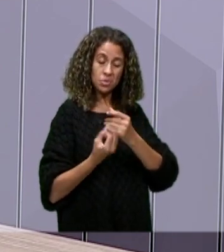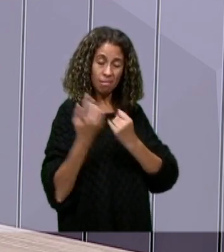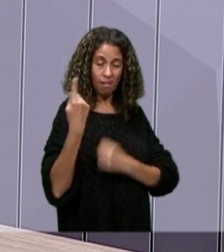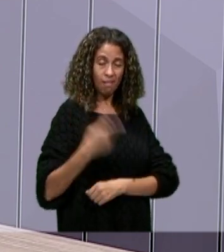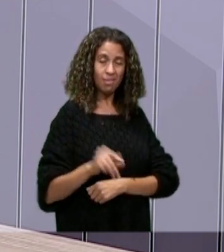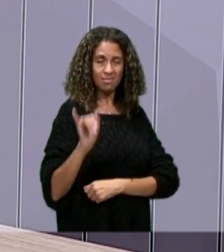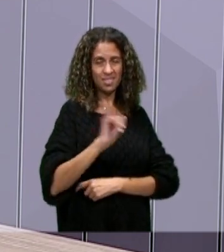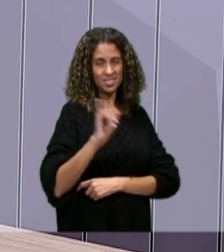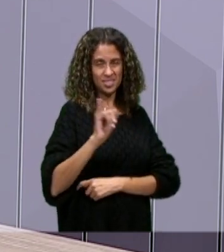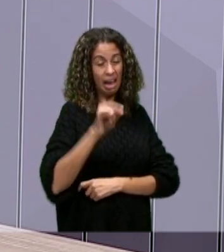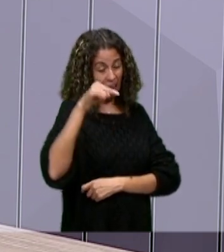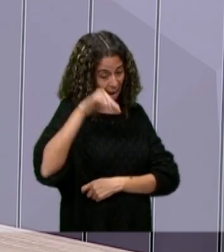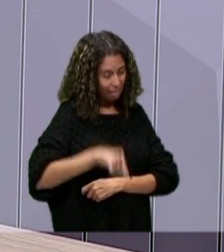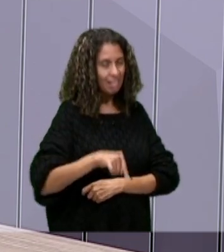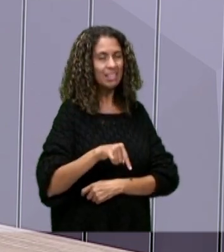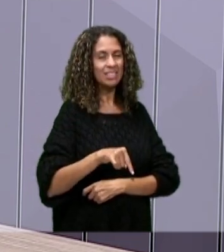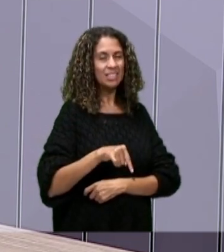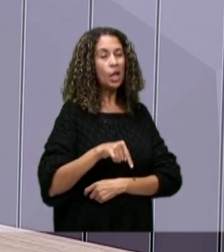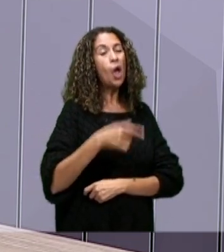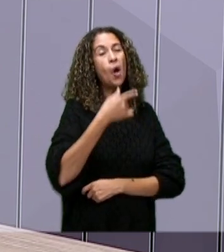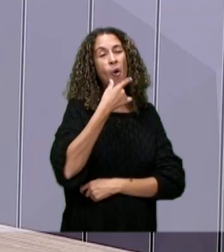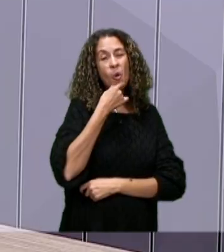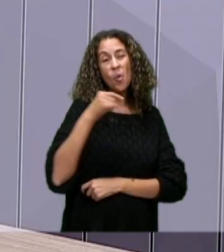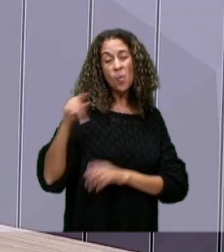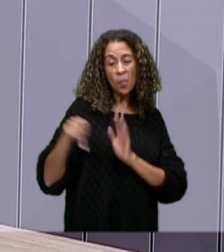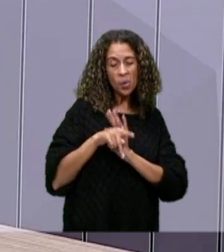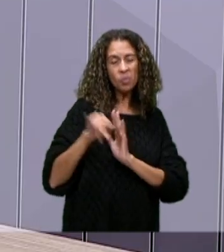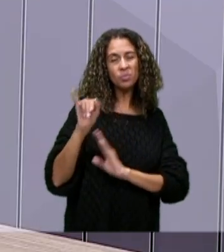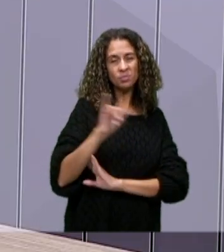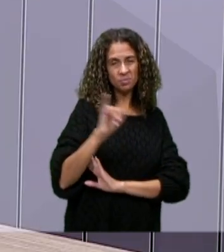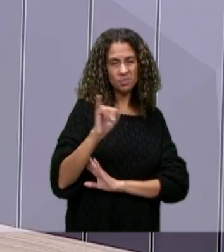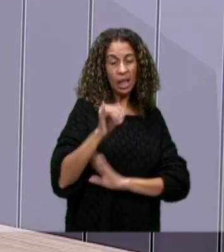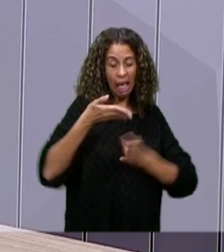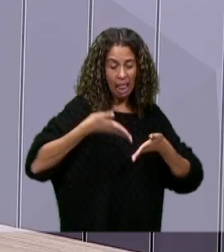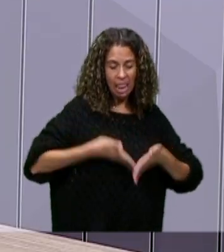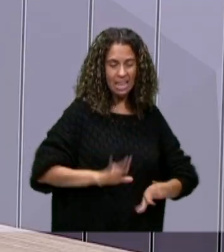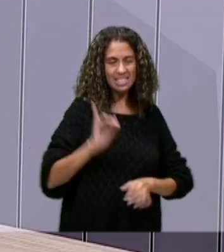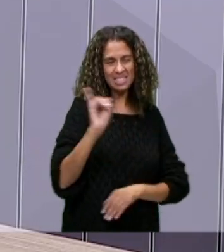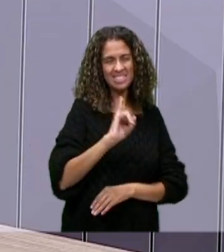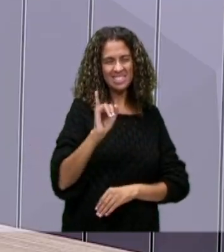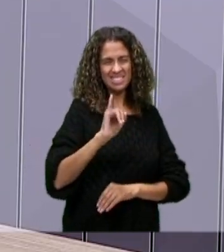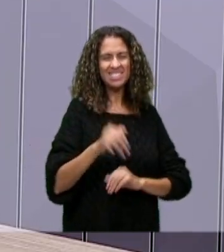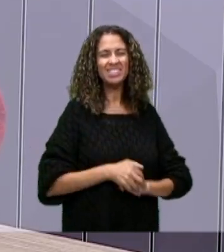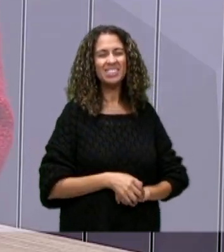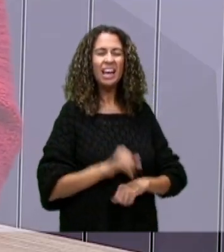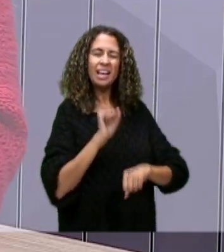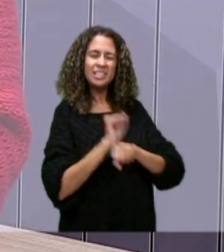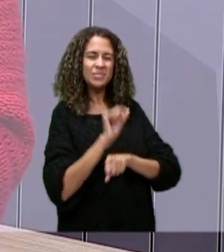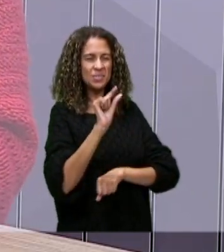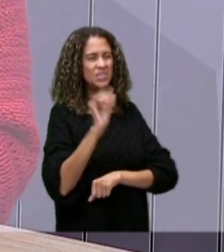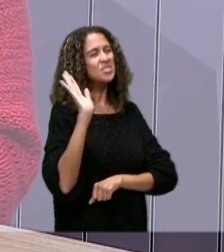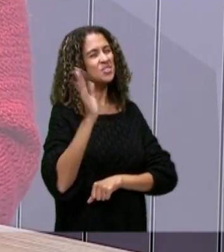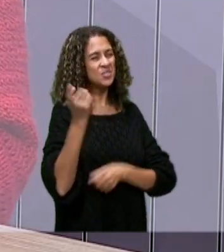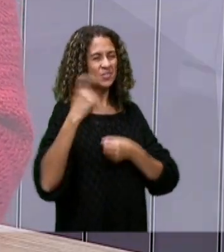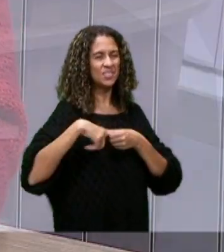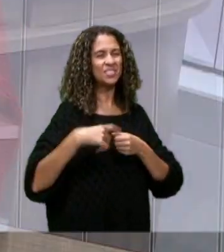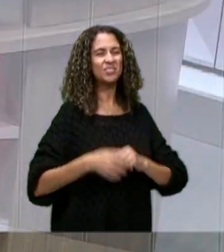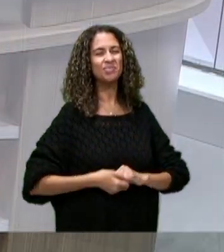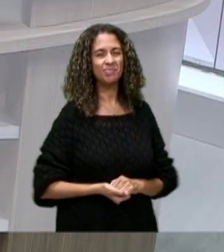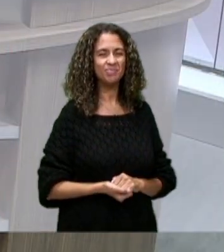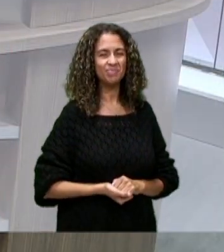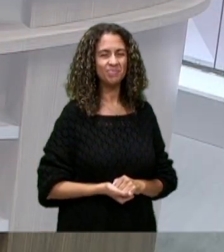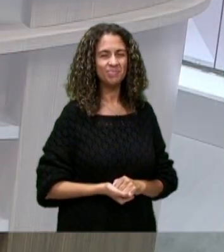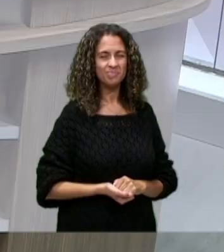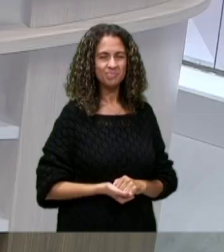Itajaí, tá? Aqui, por um itajaiense nato. É só um minuto, a gente já volta.